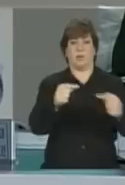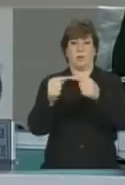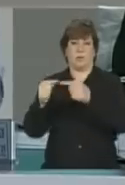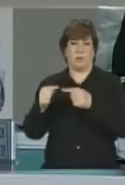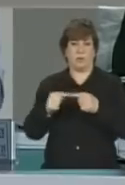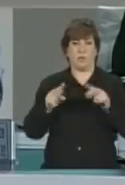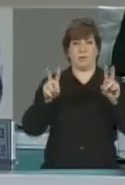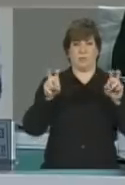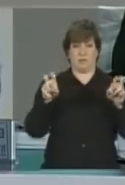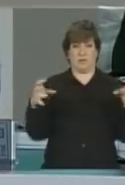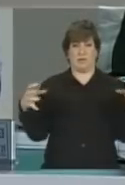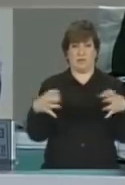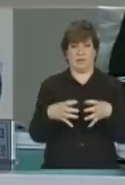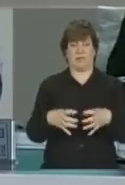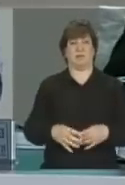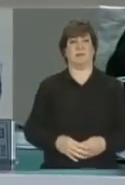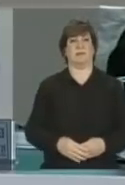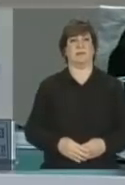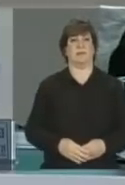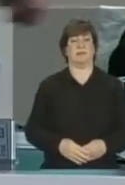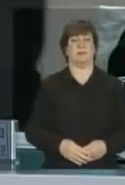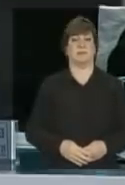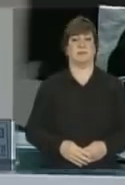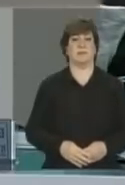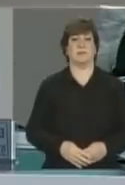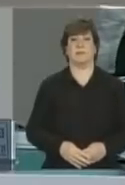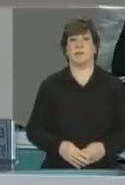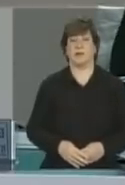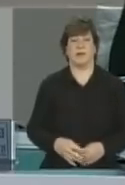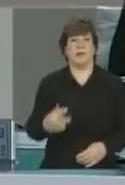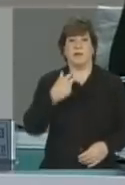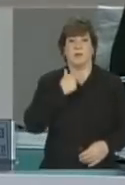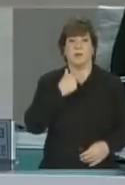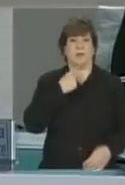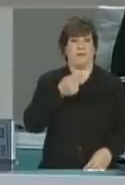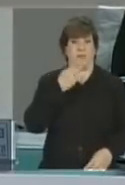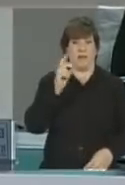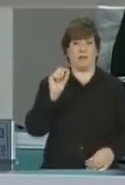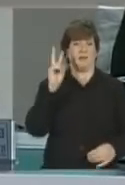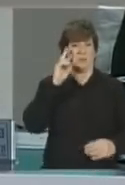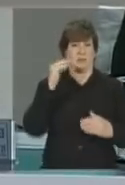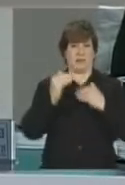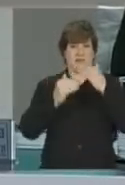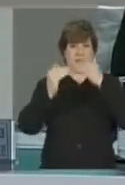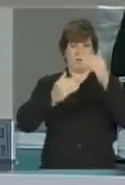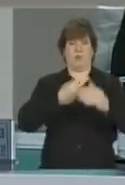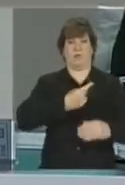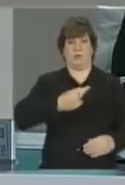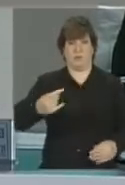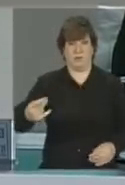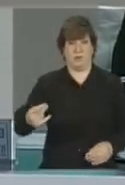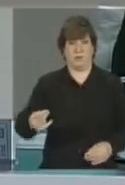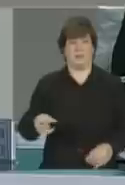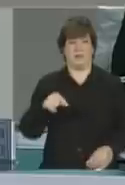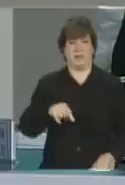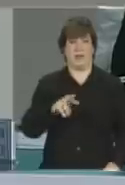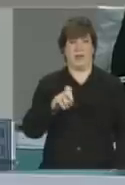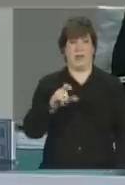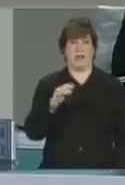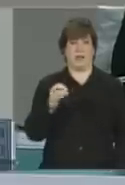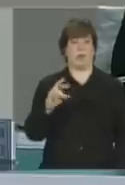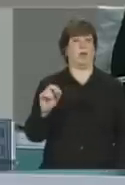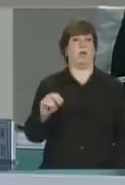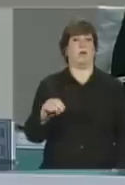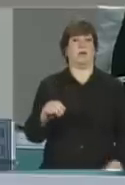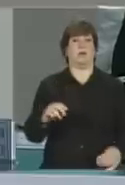dos links entre os temas. Não dá para falar de desenvolvimento sustentável. No relatório, nós não falamos mais dos três pilares separados,